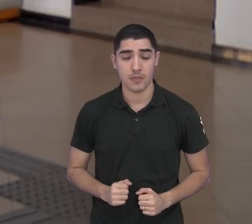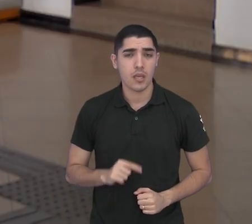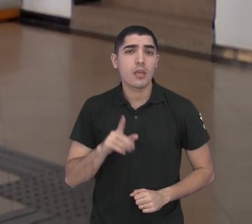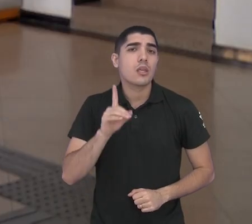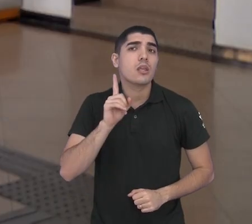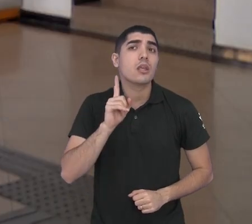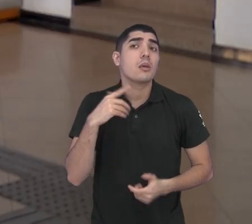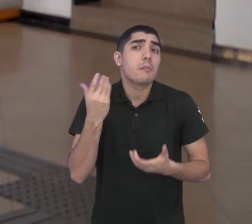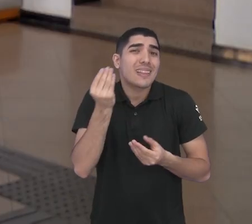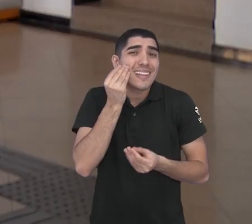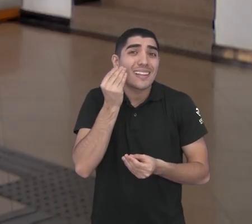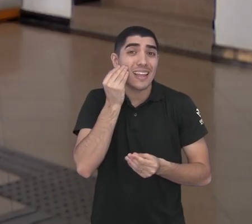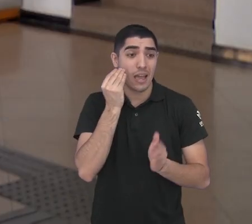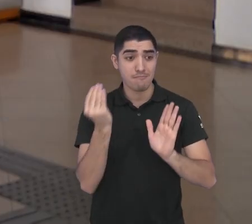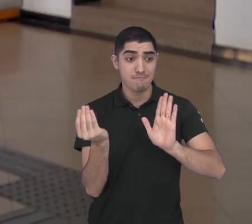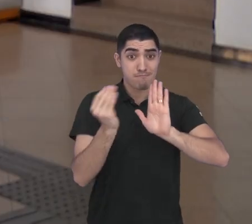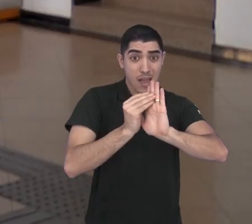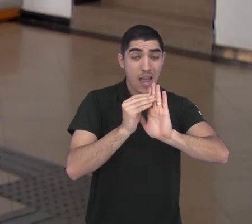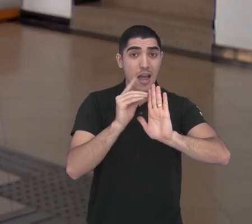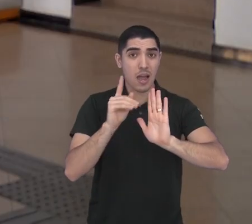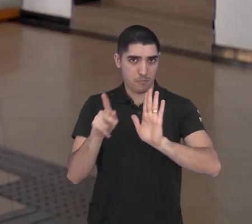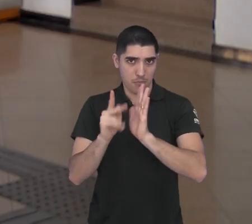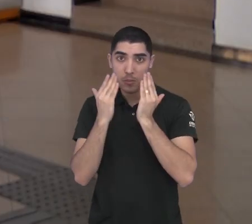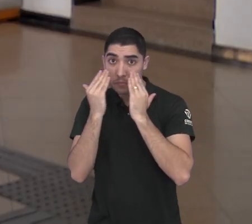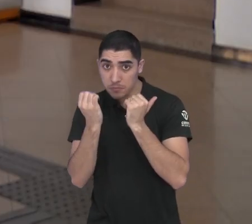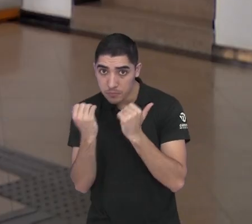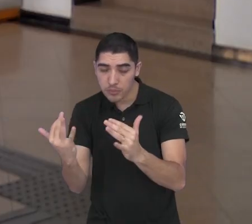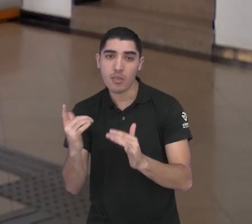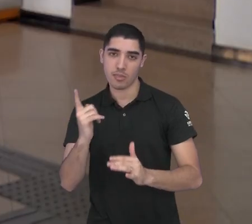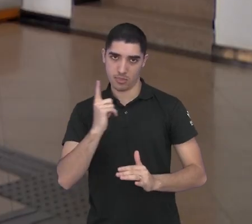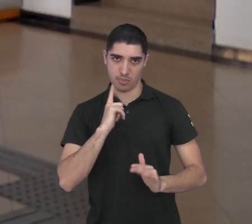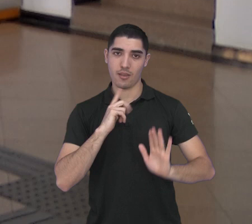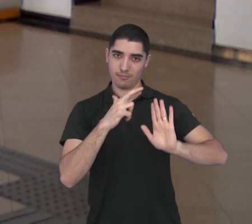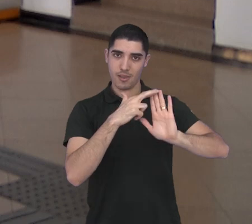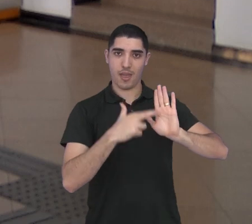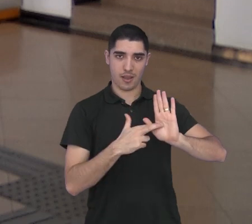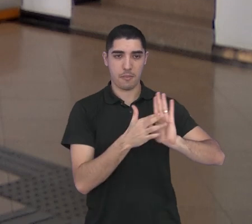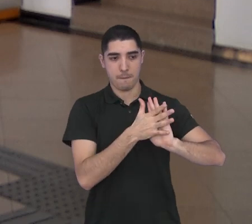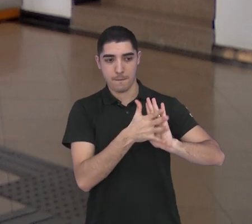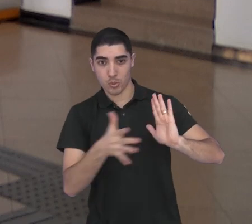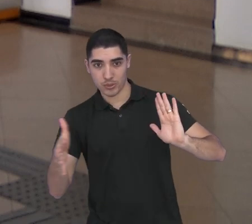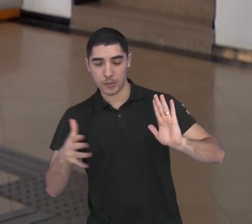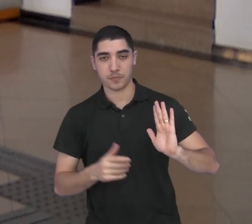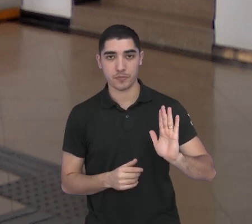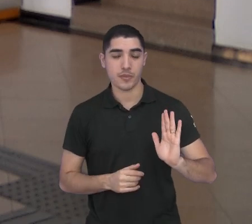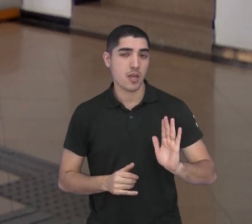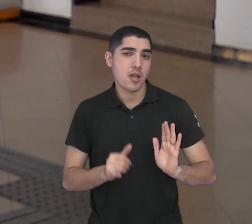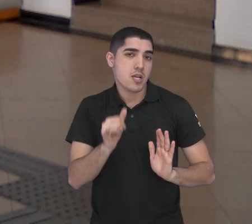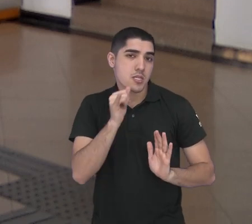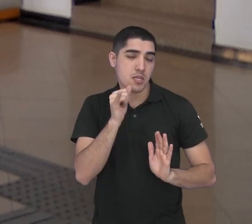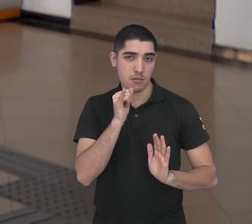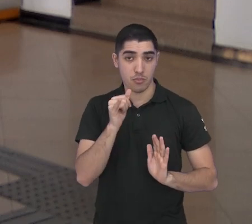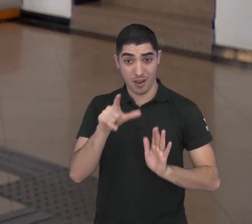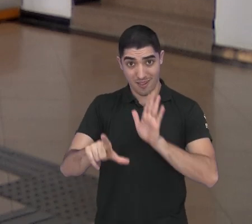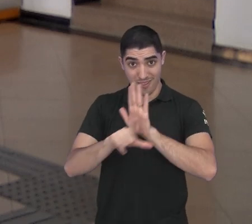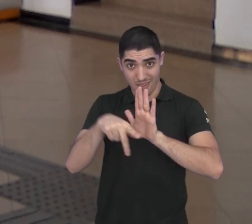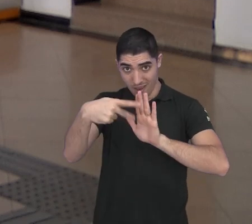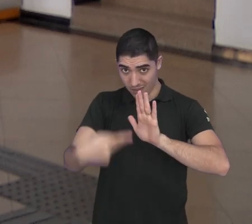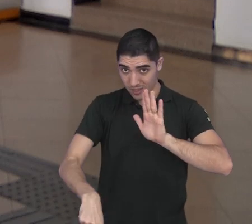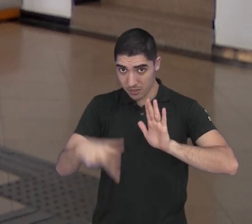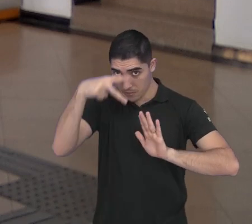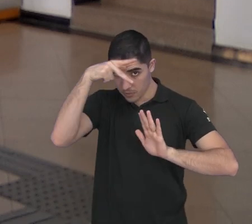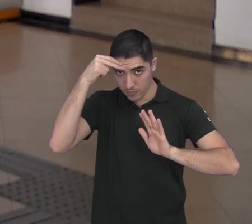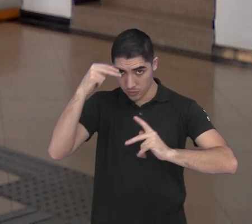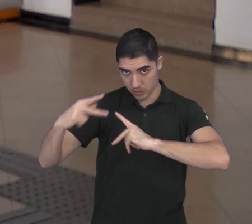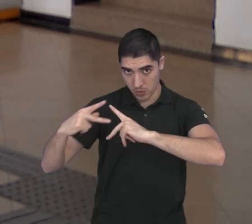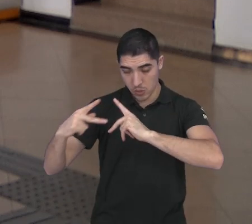de agendar uma audiência pública, também é um processo já estabelecido. Nesse caso, a lei orgânica do município determina